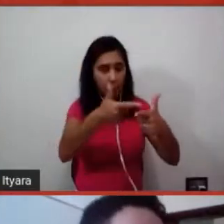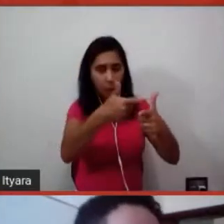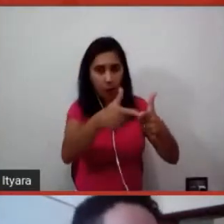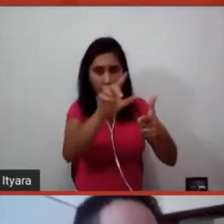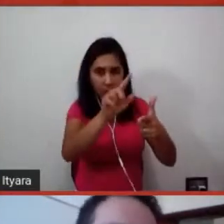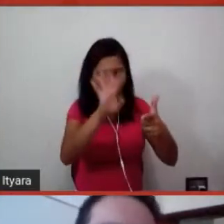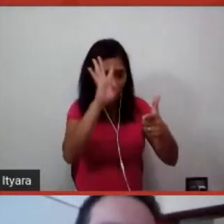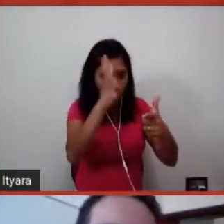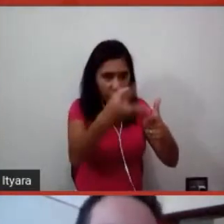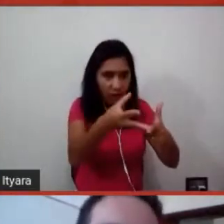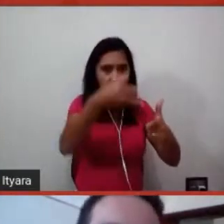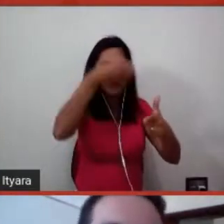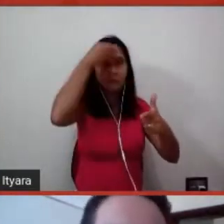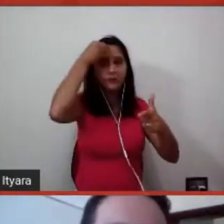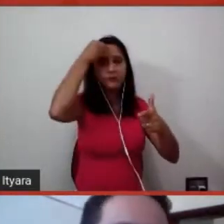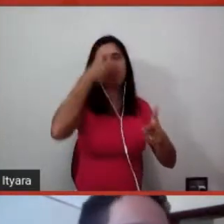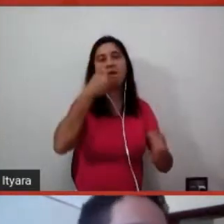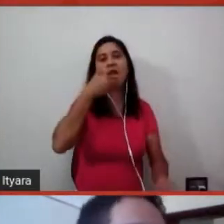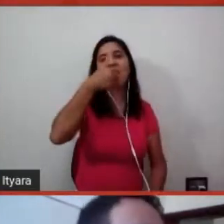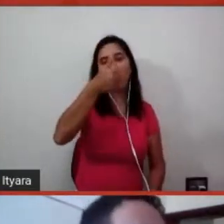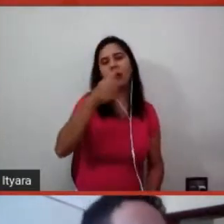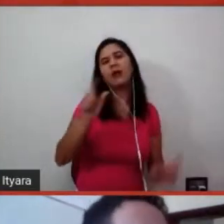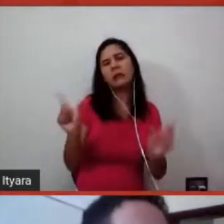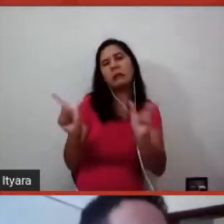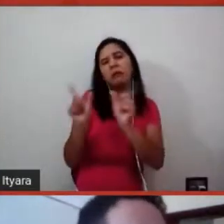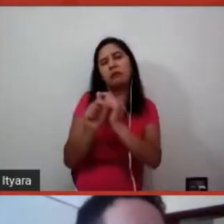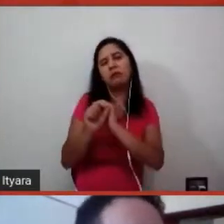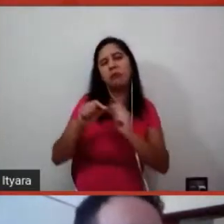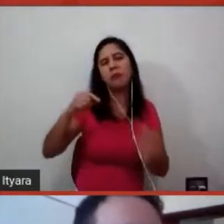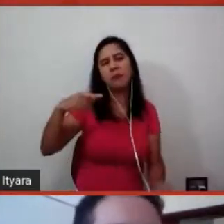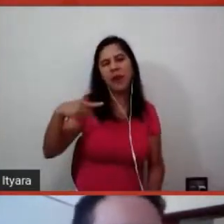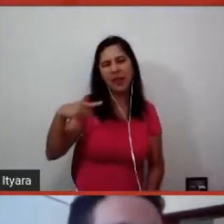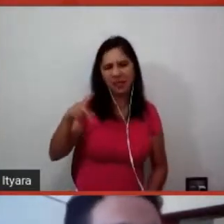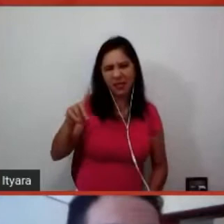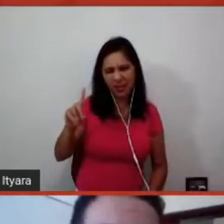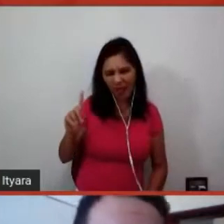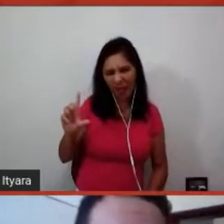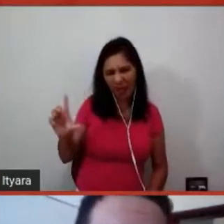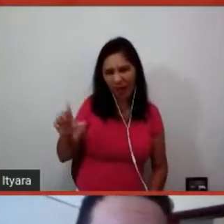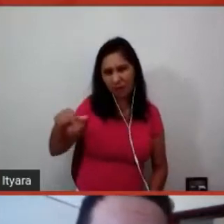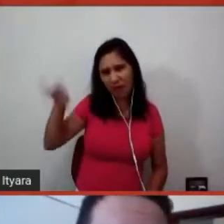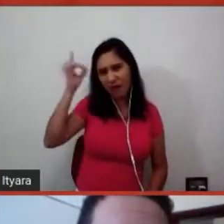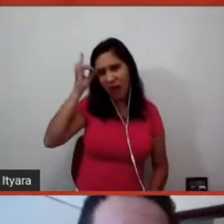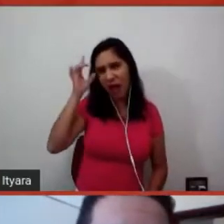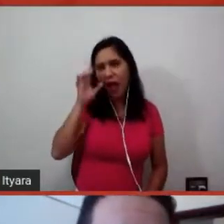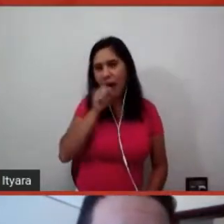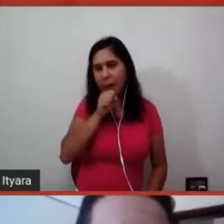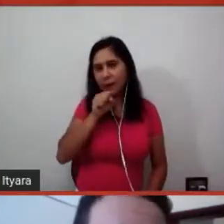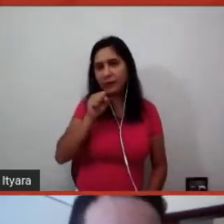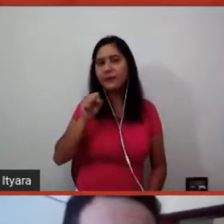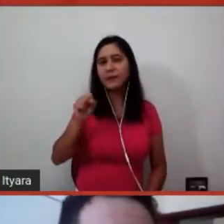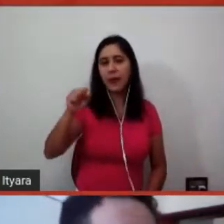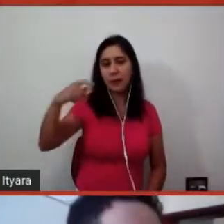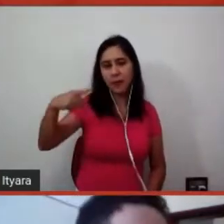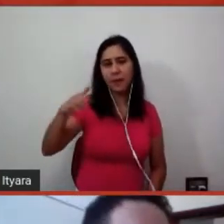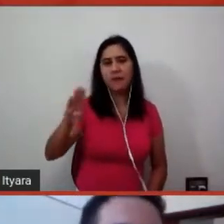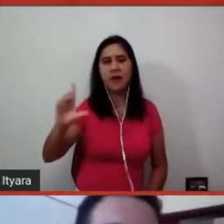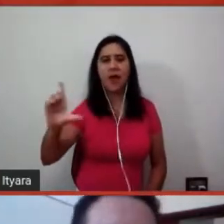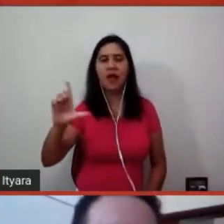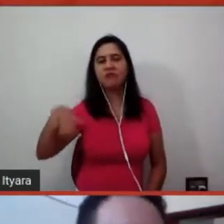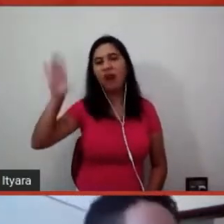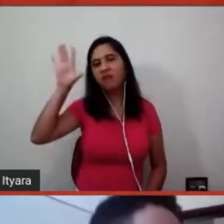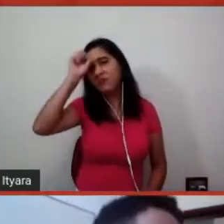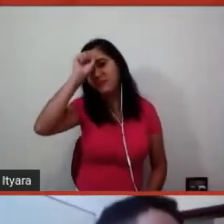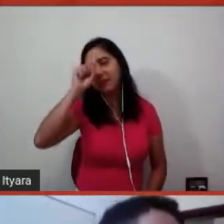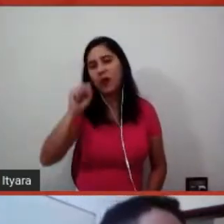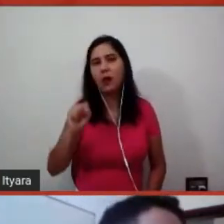PBL. É claro que PBL fica mais rápido, né? Mas, enfim, eu prefiro usar a aprendizagem baseada em problemas, ou